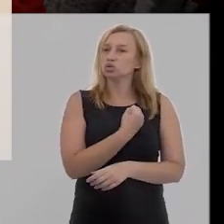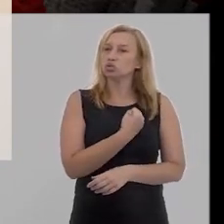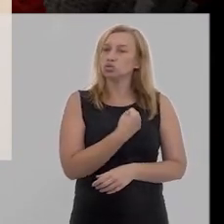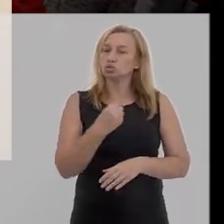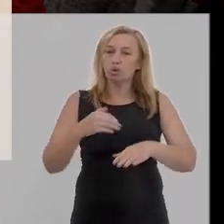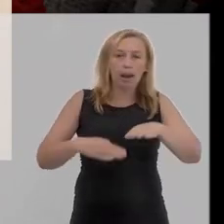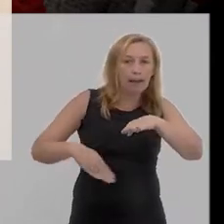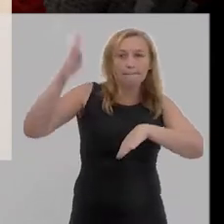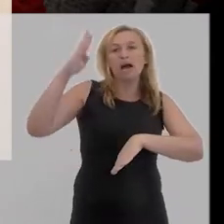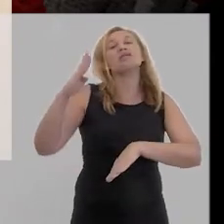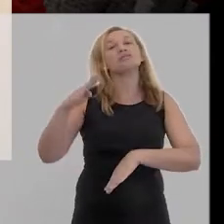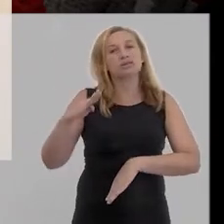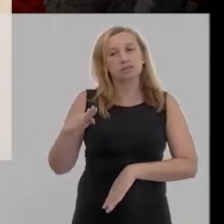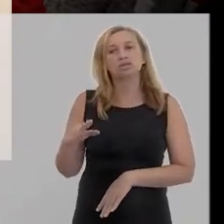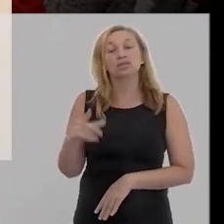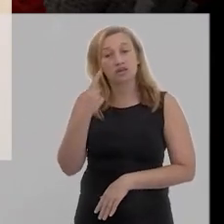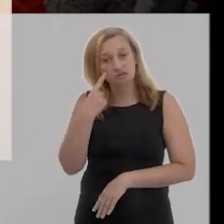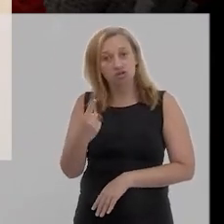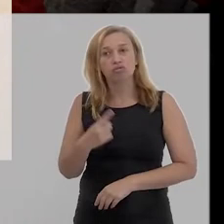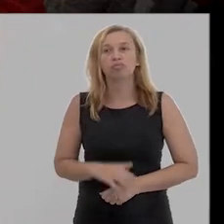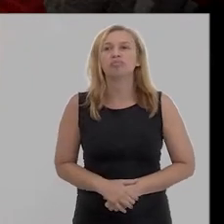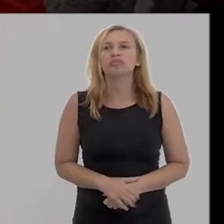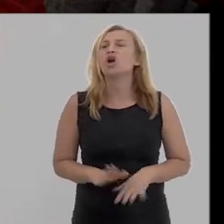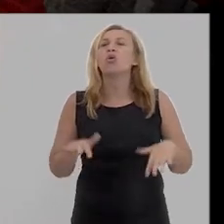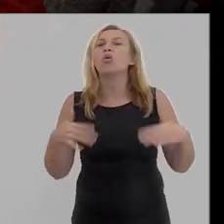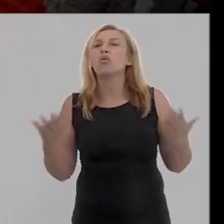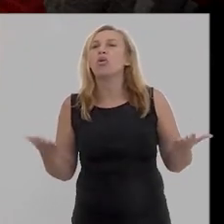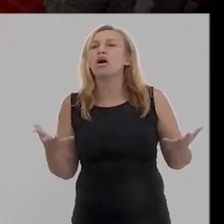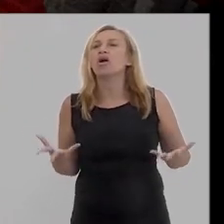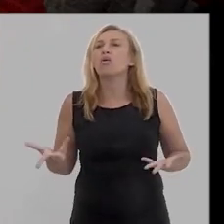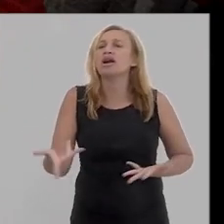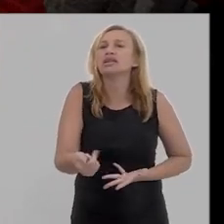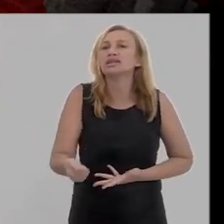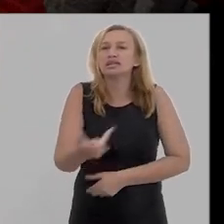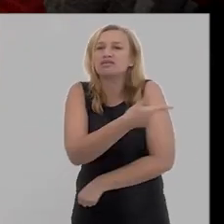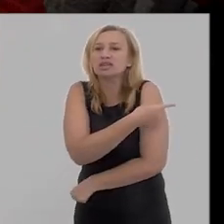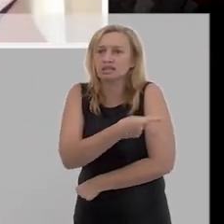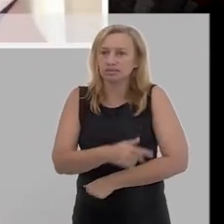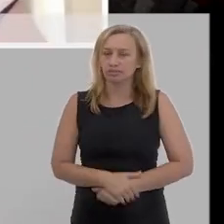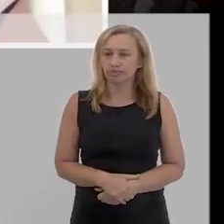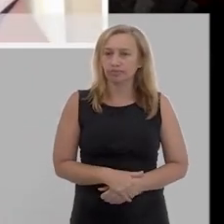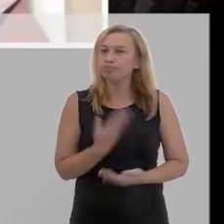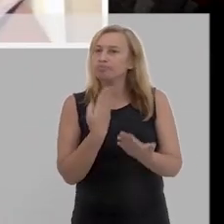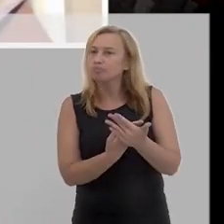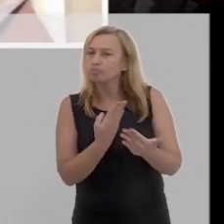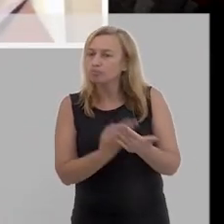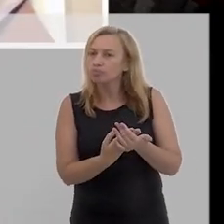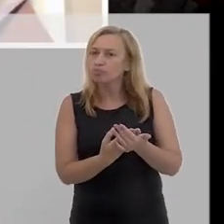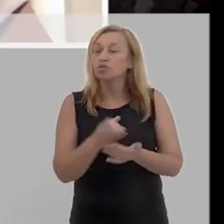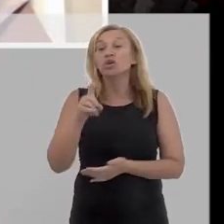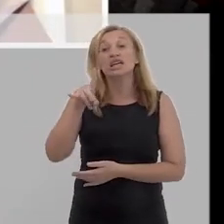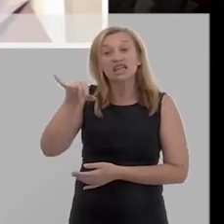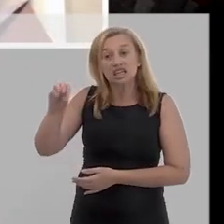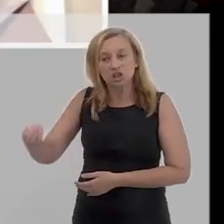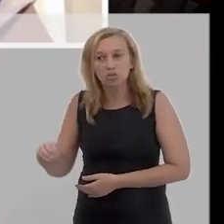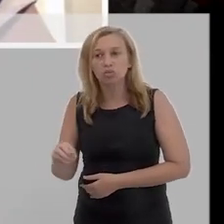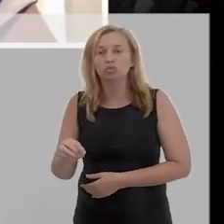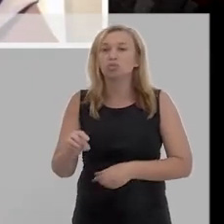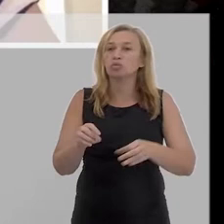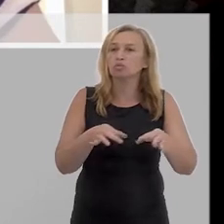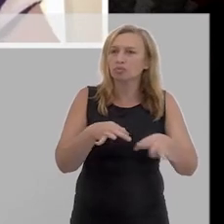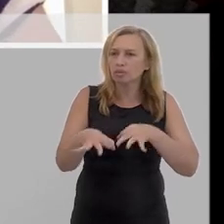números extrapolam muito o que a gente tem visto. Qual é a eficácia da vacina? O estudo clínico foi